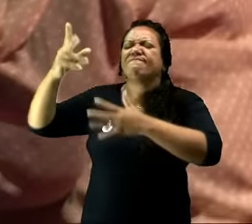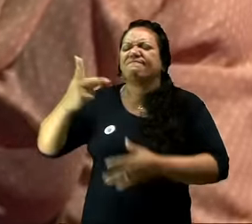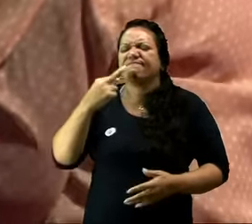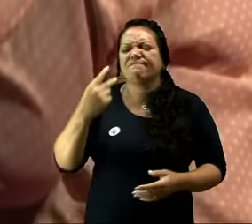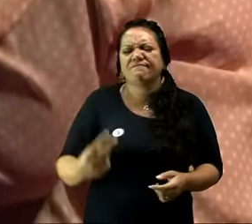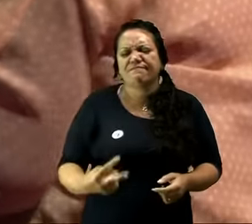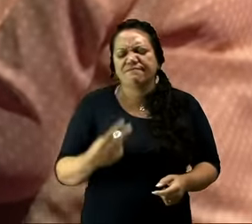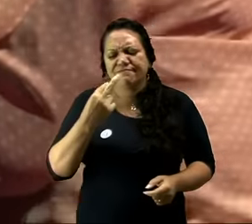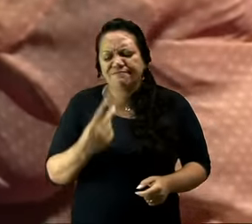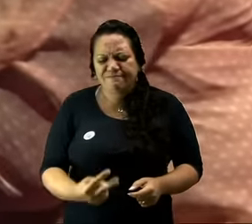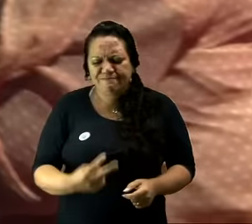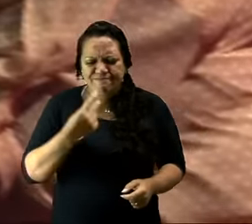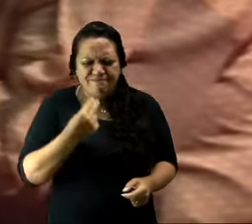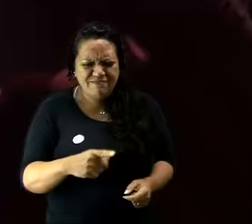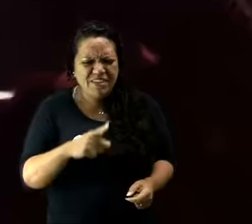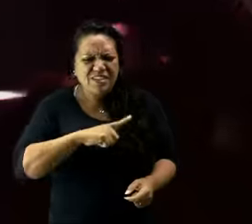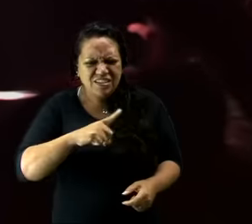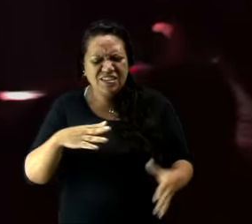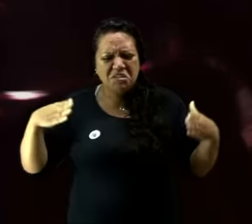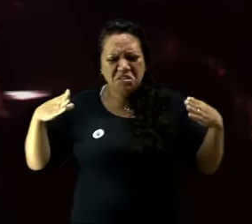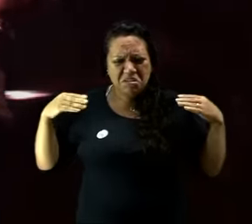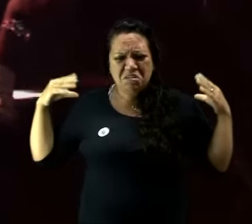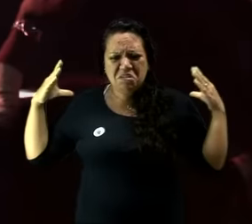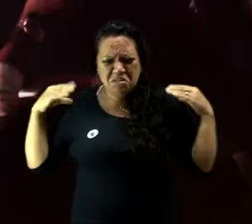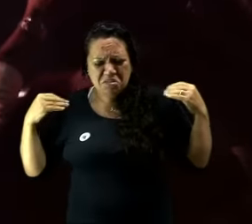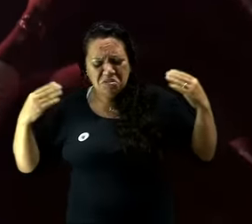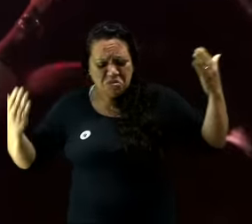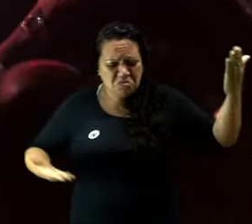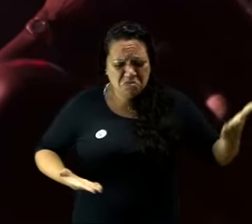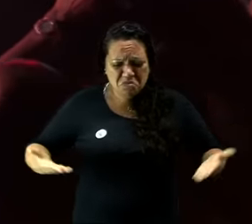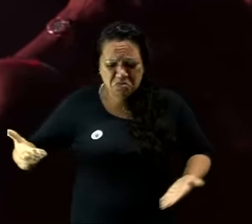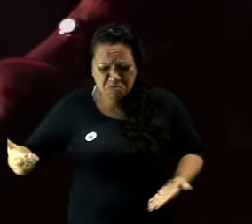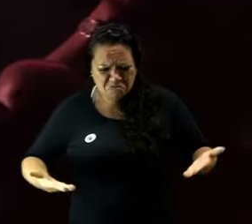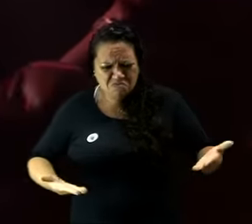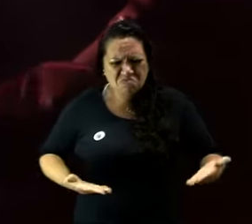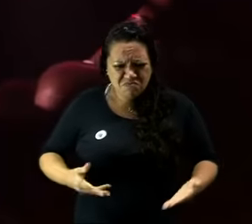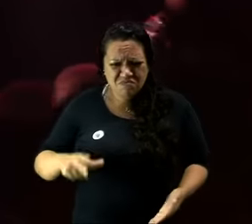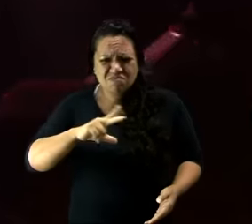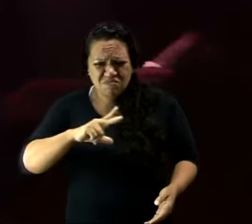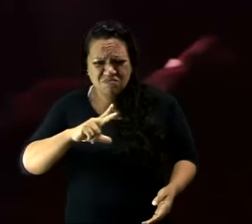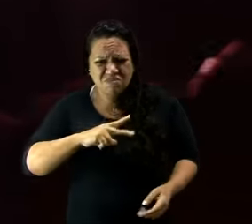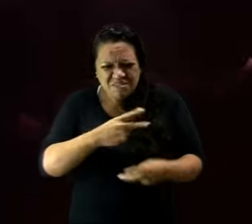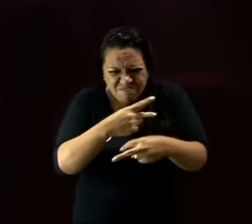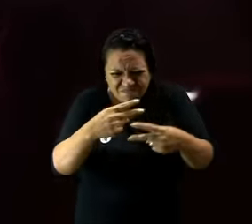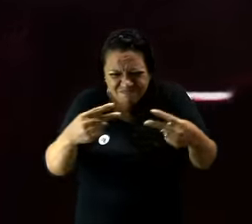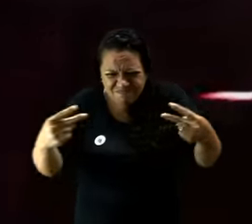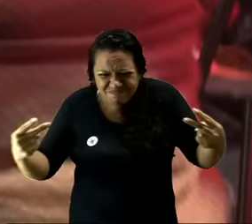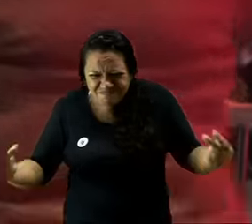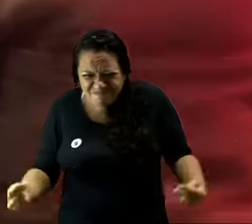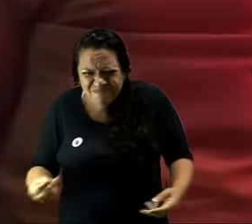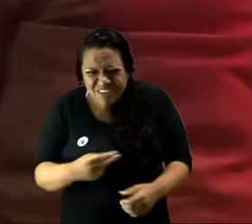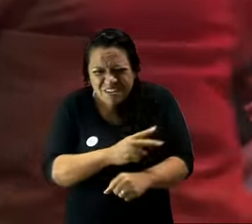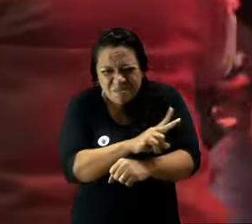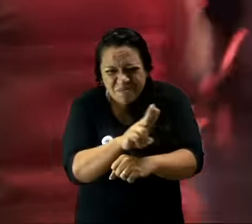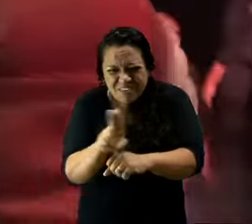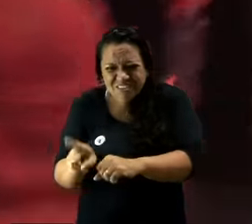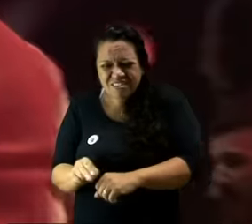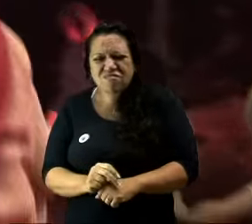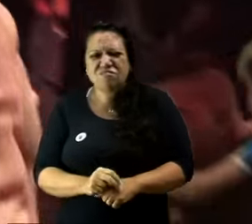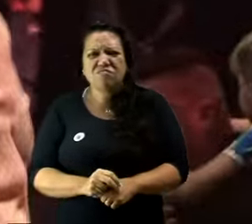rabanda, rabanda. Tem anjos servindo aqui, tem muitos anjos. O céu abriu, rebanda.